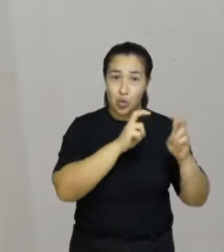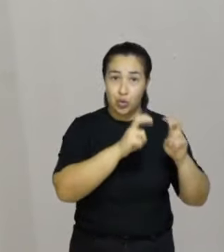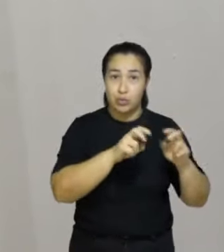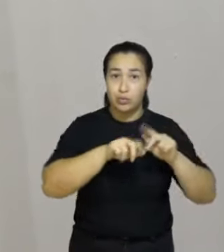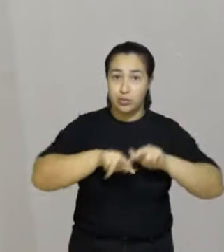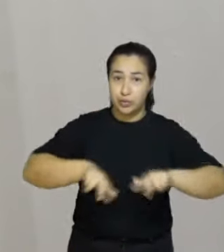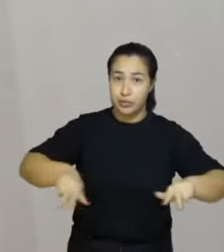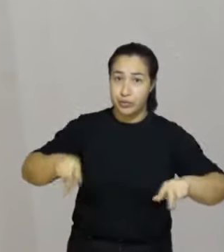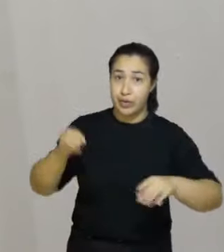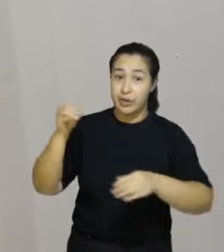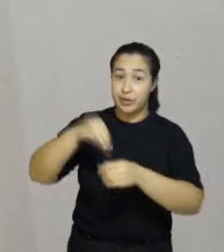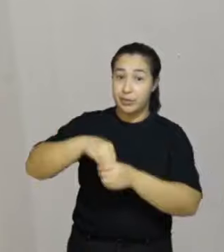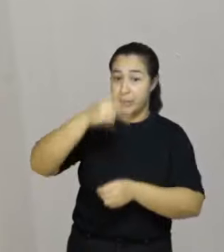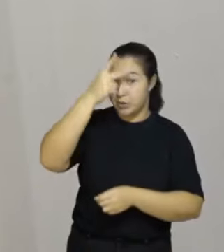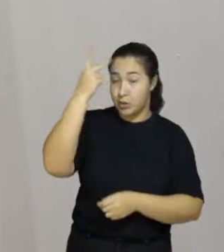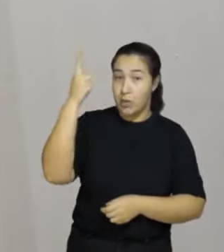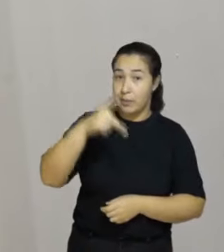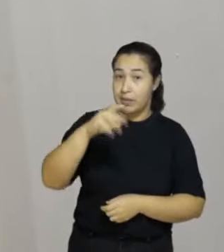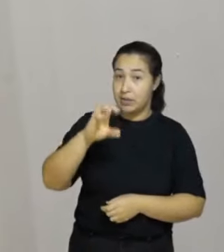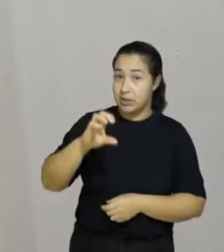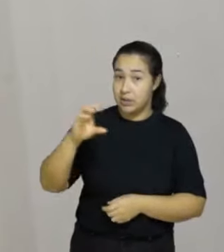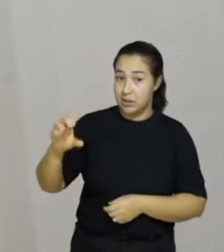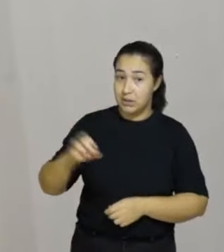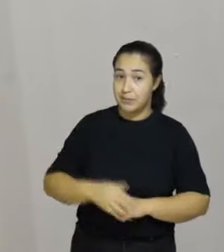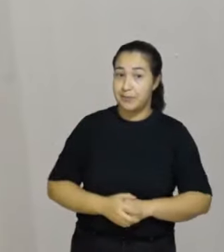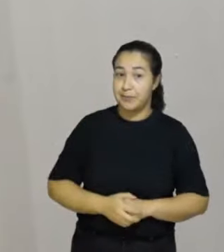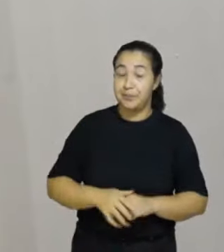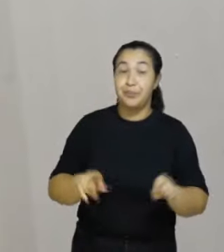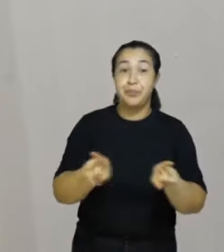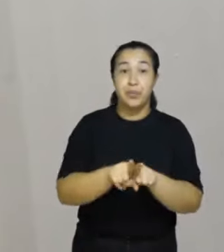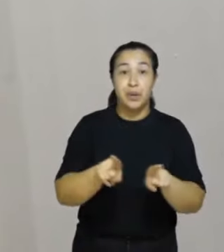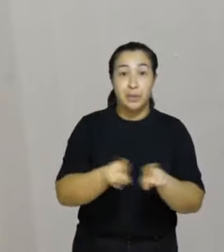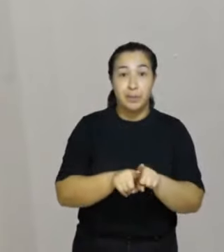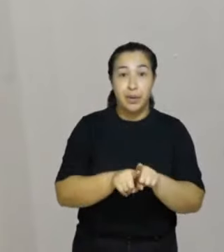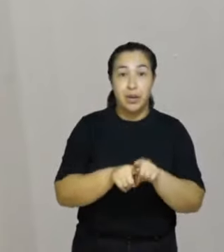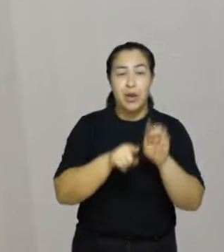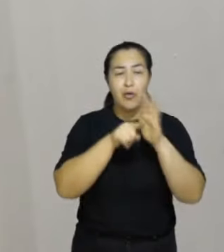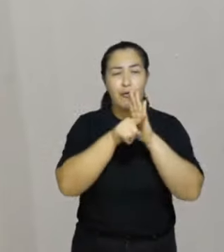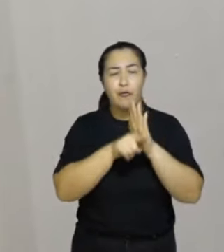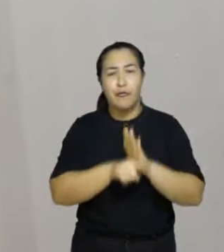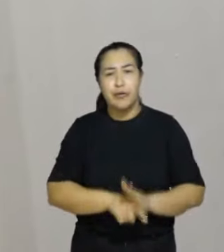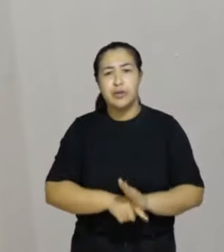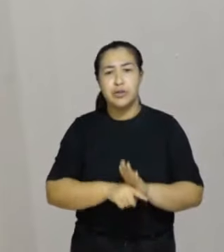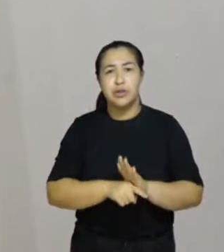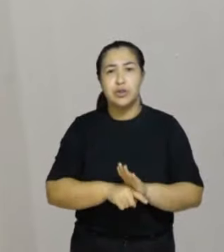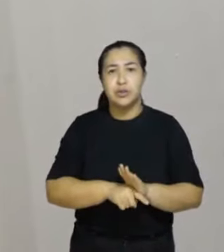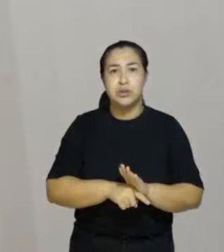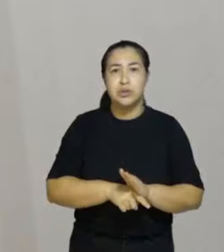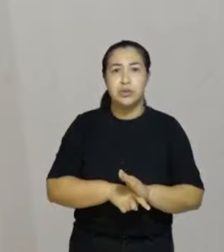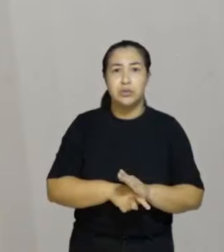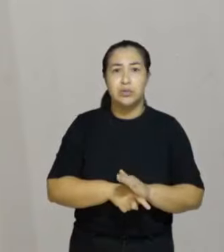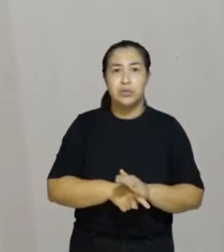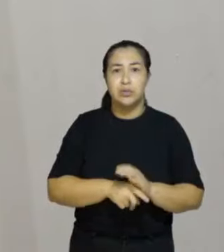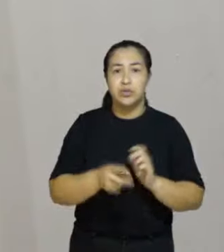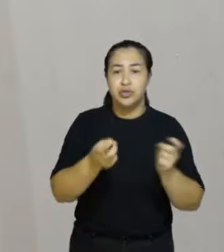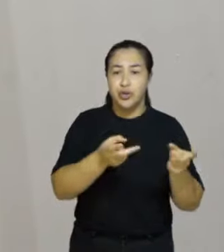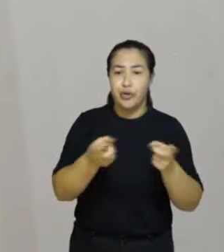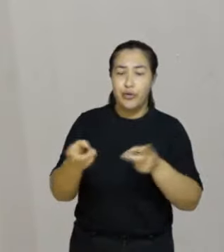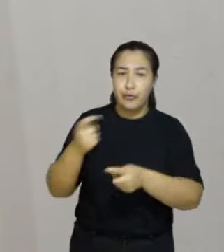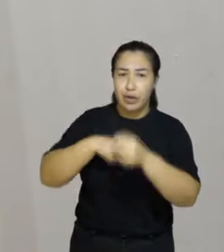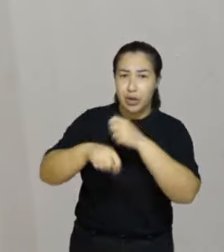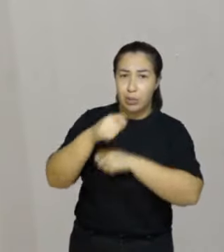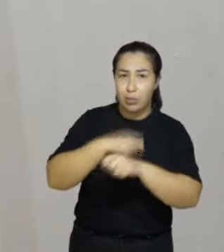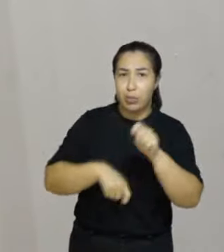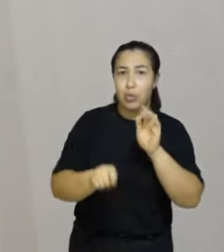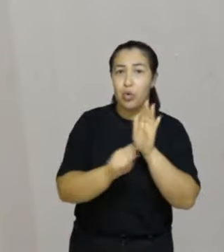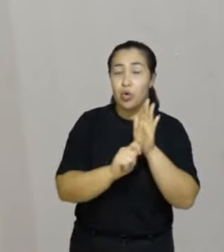contador. Segundo o Departamento Estadual de Investigações sobre Narcotráficos, em diversas